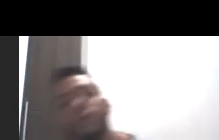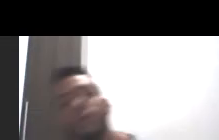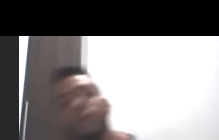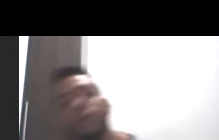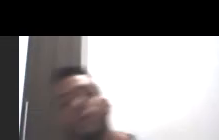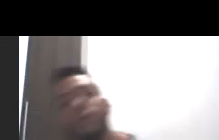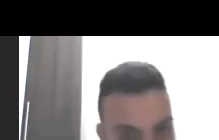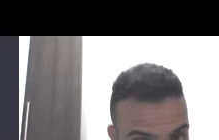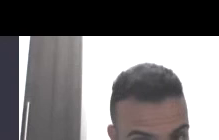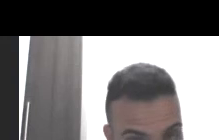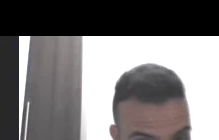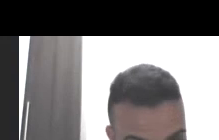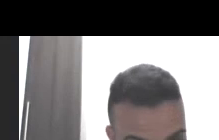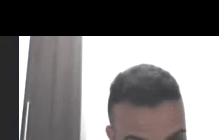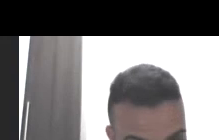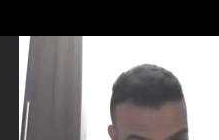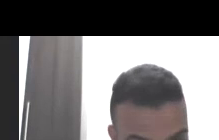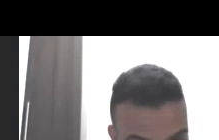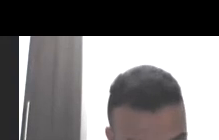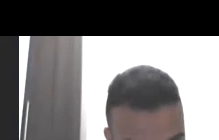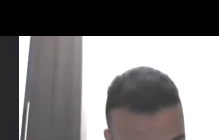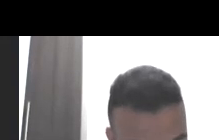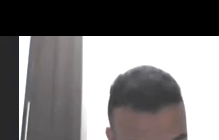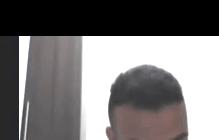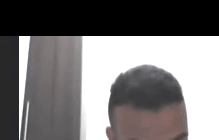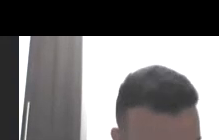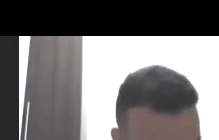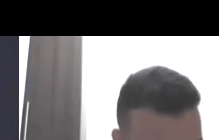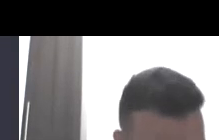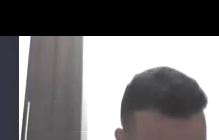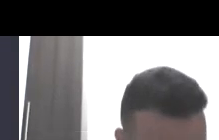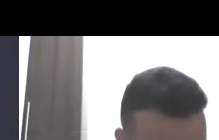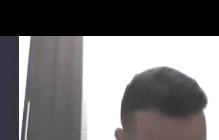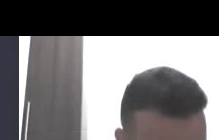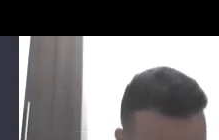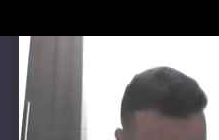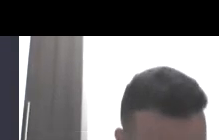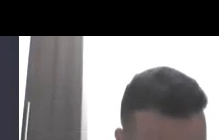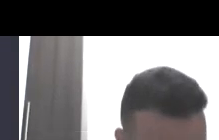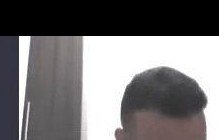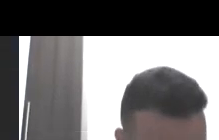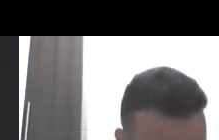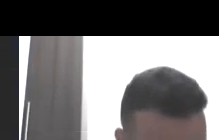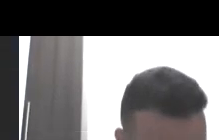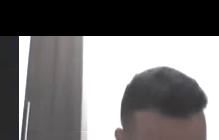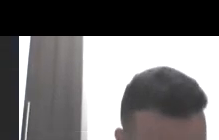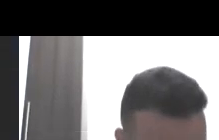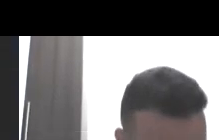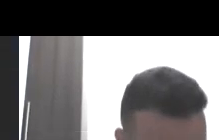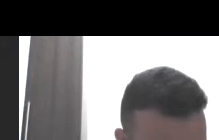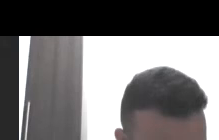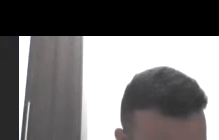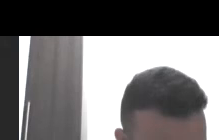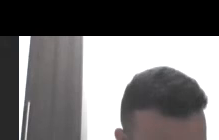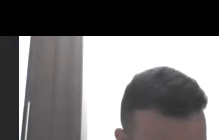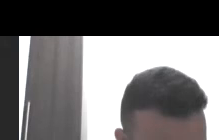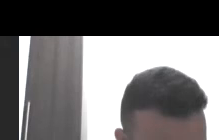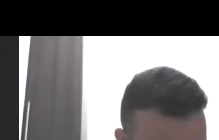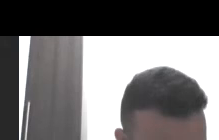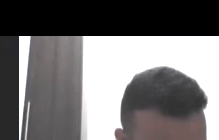saponificação. Então, o processo basicamente da verificação da síntese de